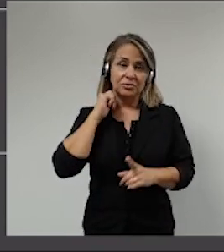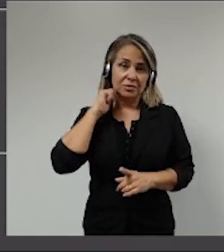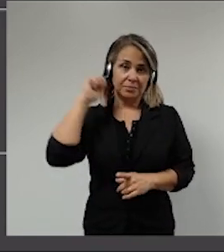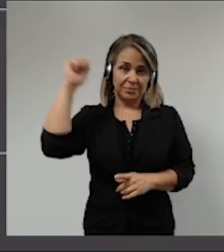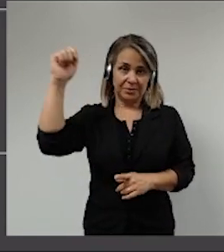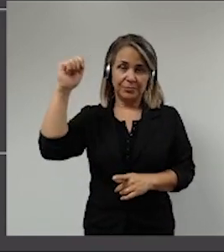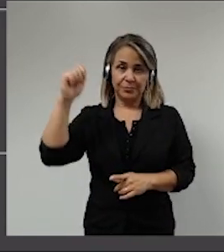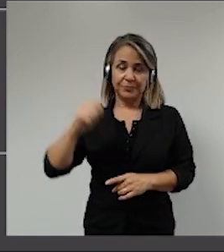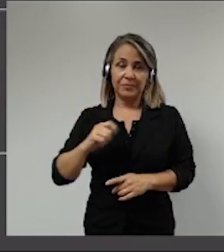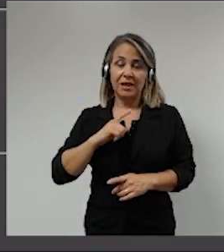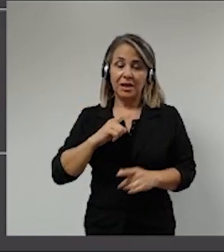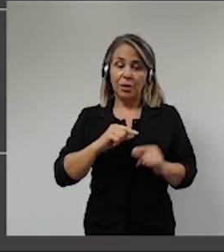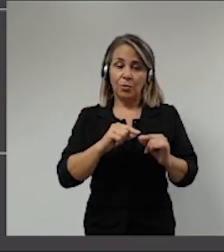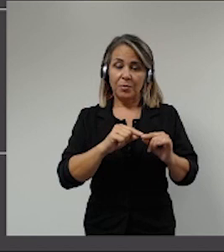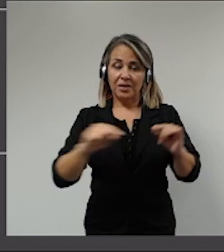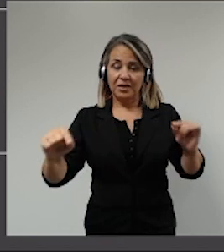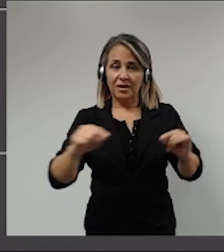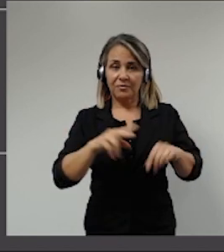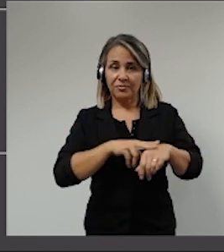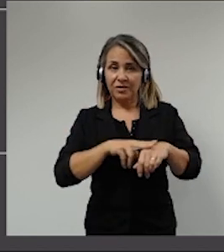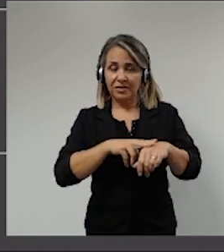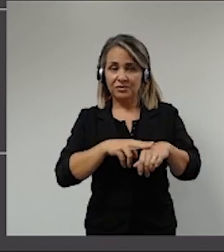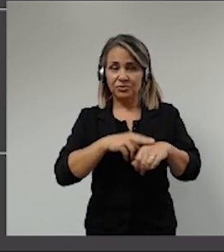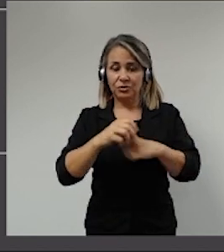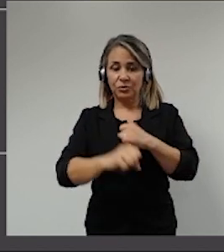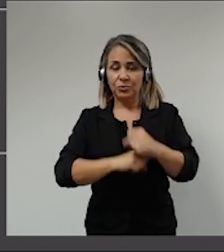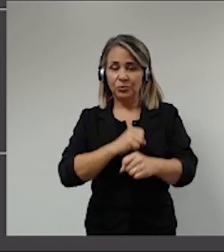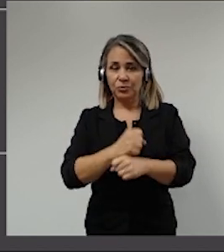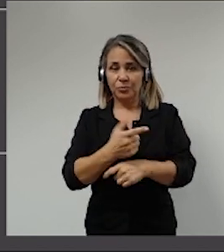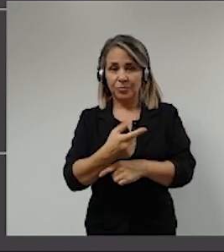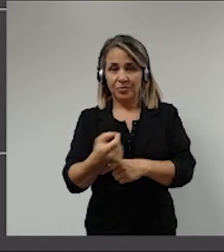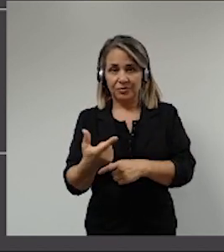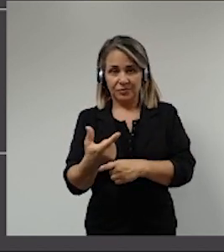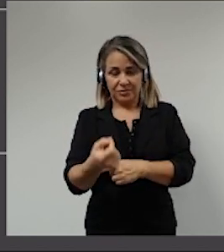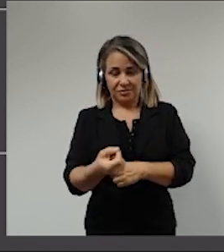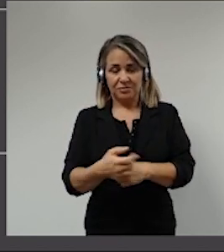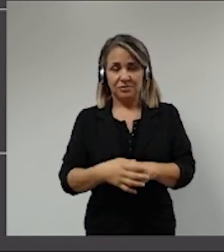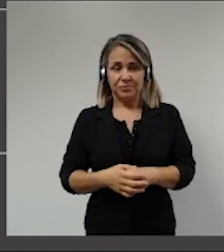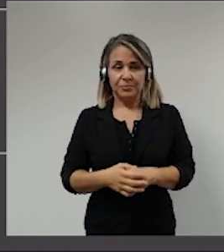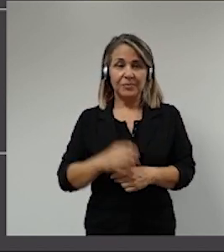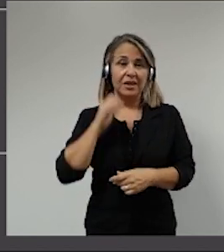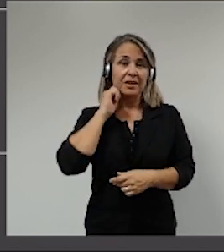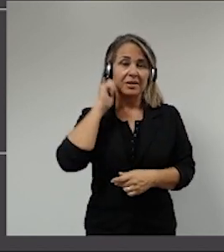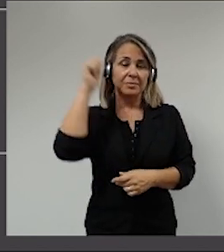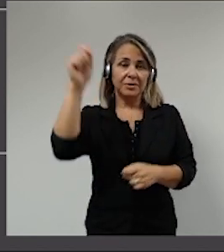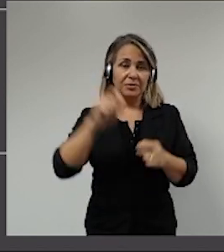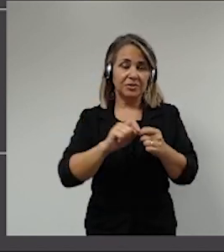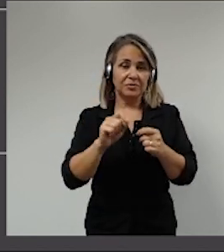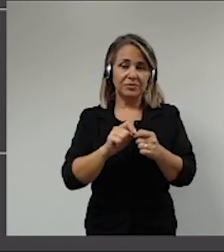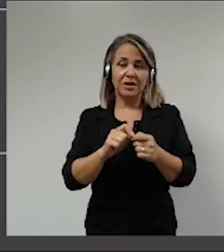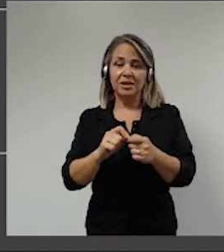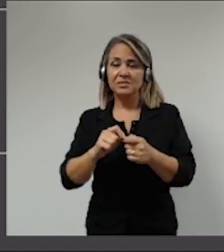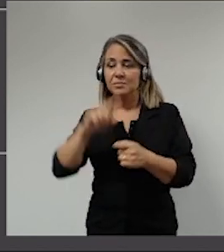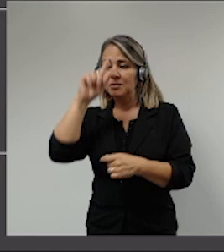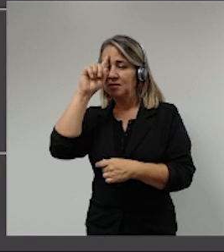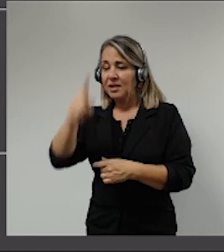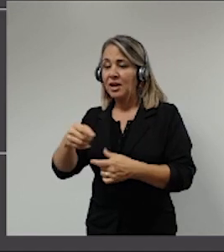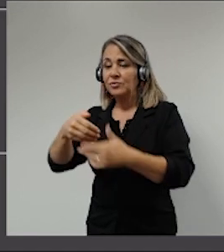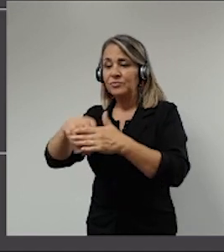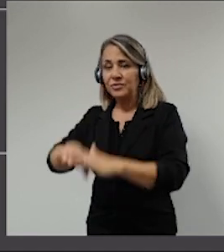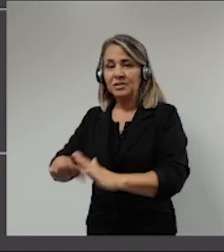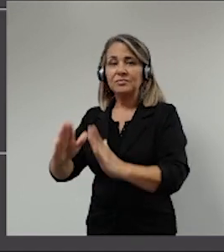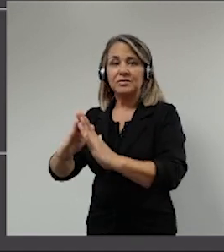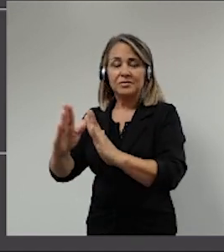linha verde é a linha de 2020. Em abril, quando foi instituído o lockdown em vários estados do